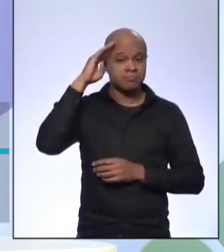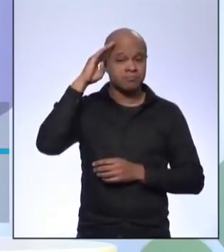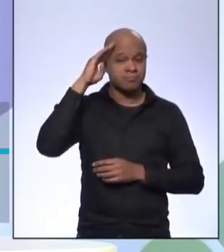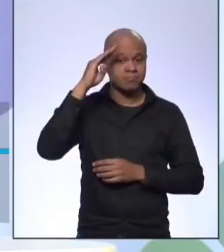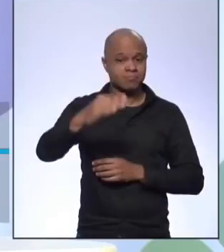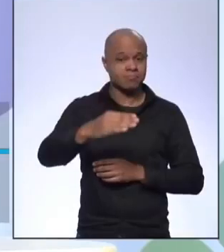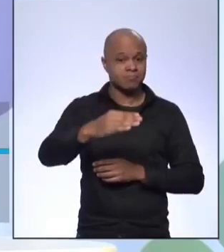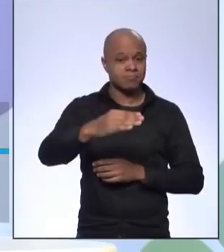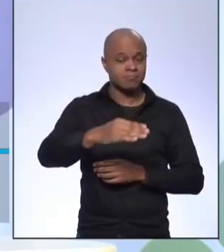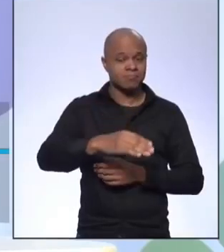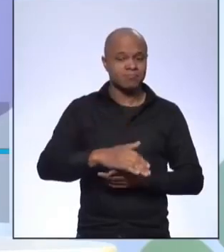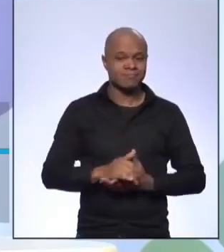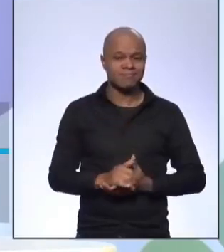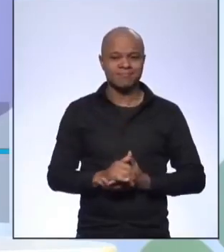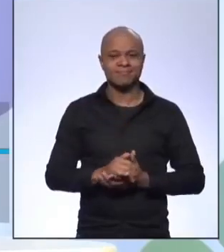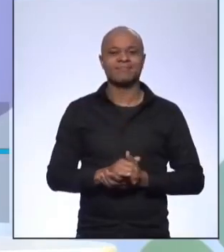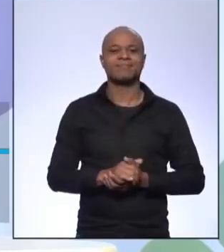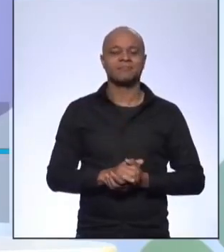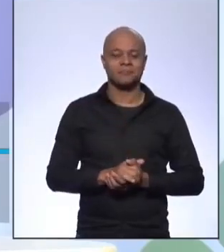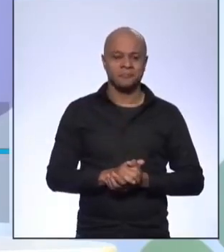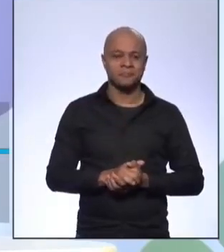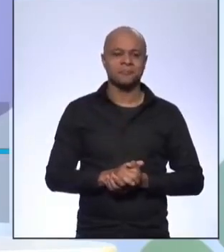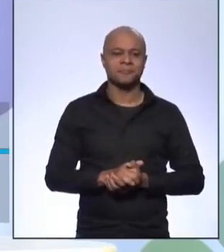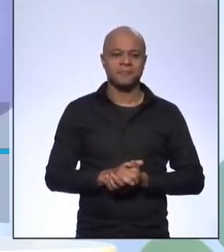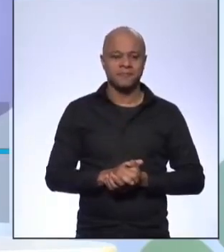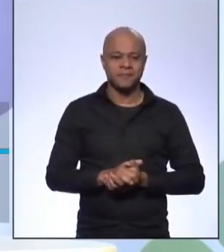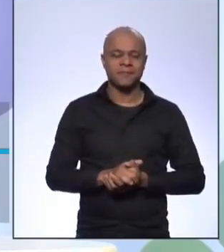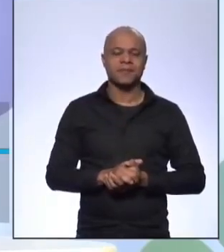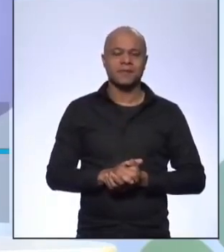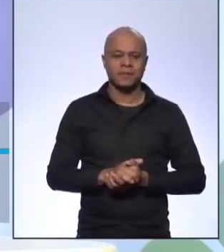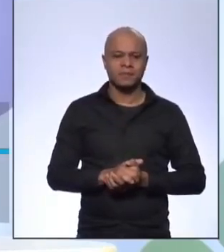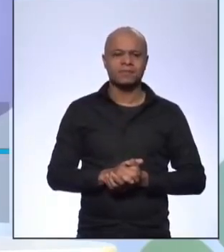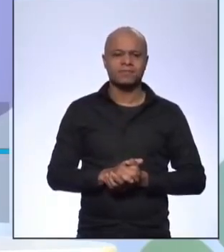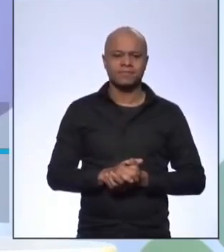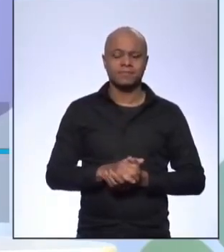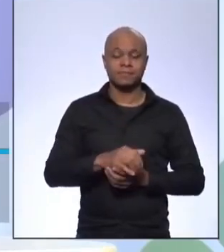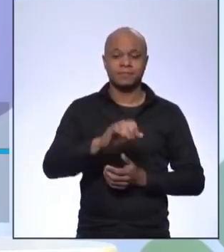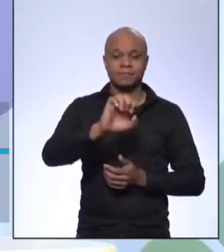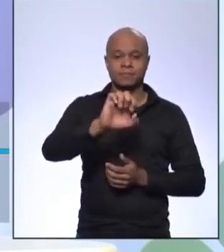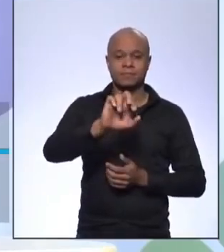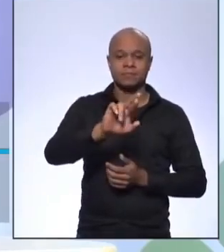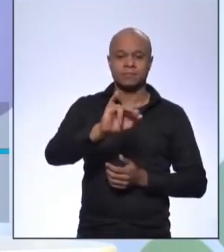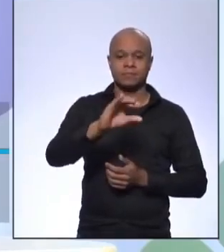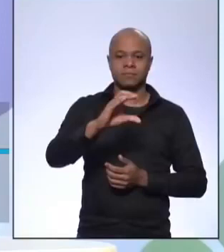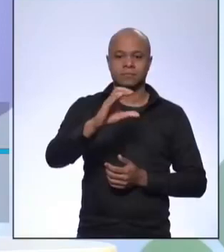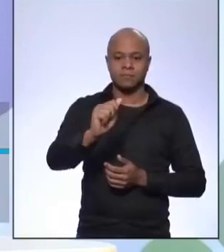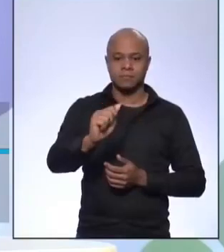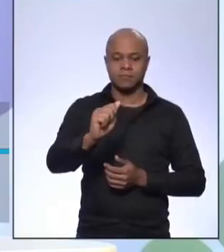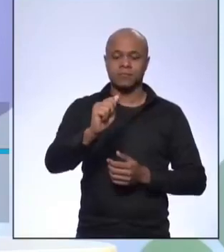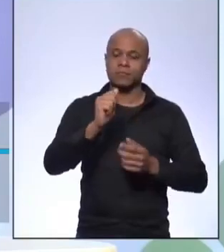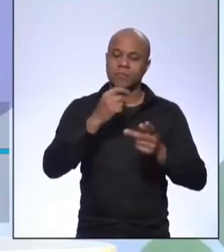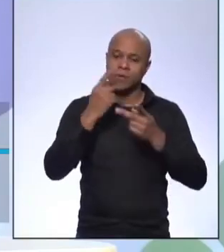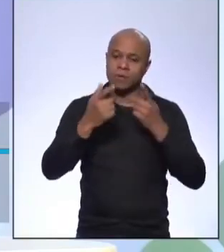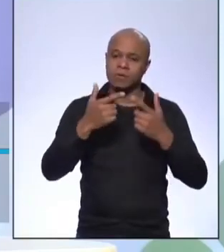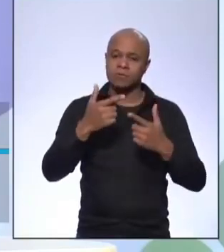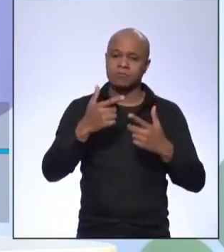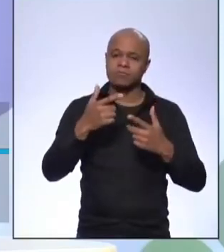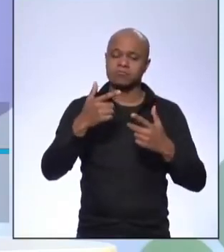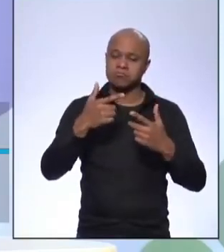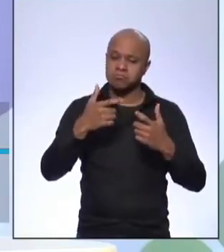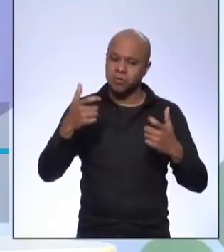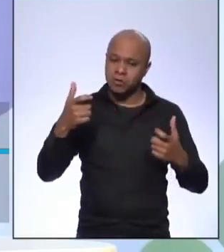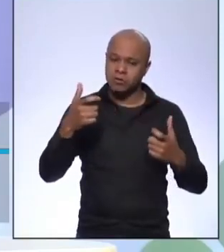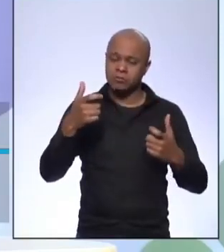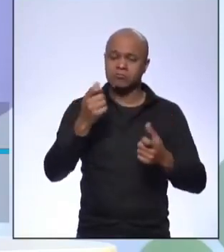soldados tem a ver com conflito. Então, guerra, a Érica fala guerra e escravidão.